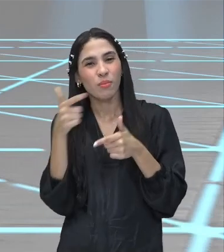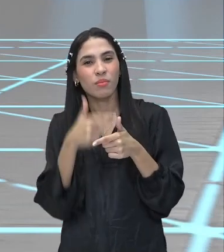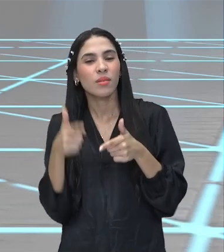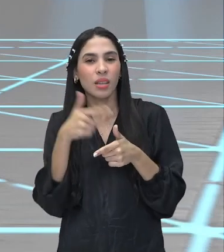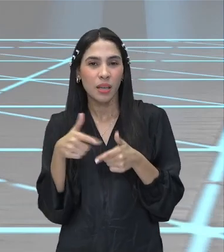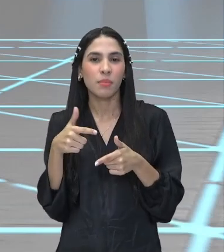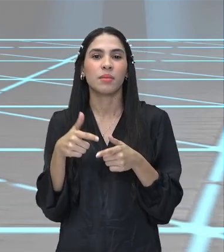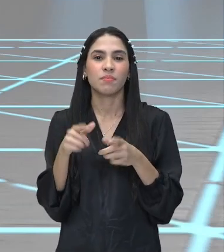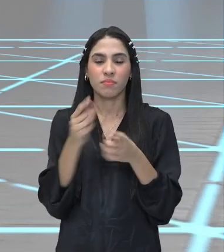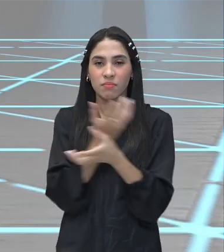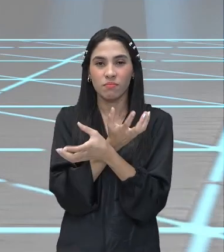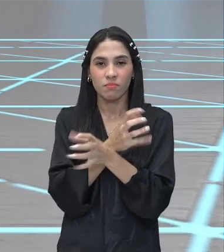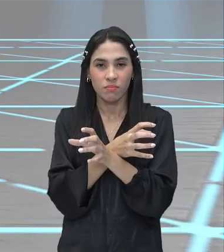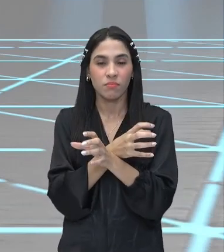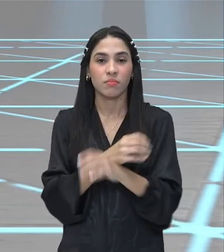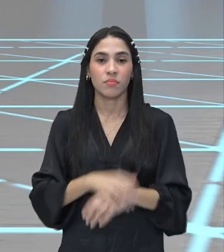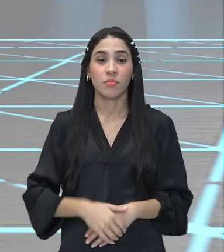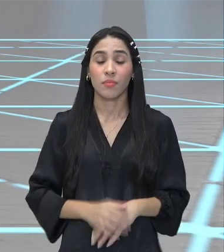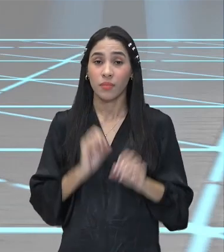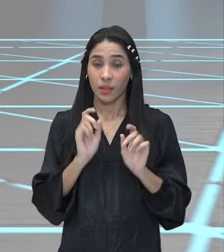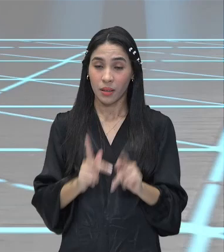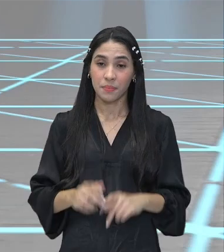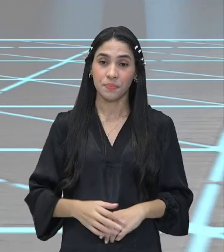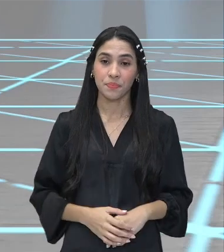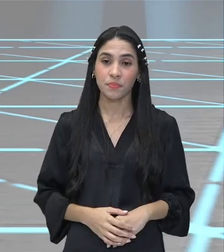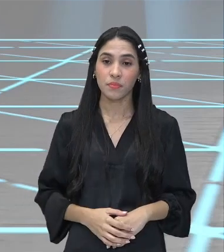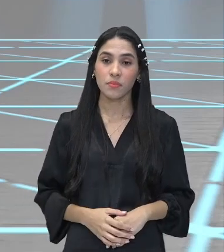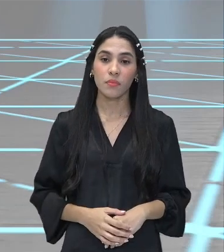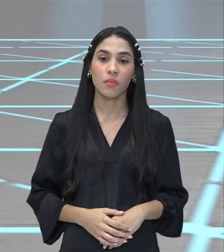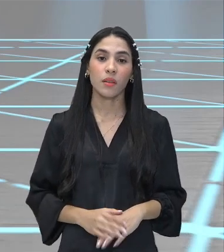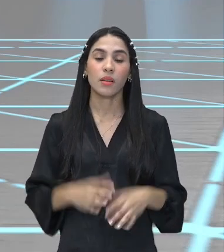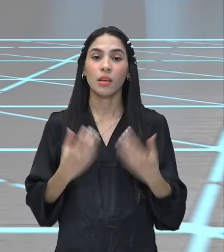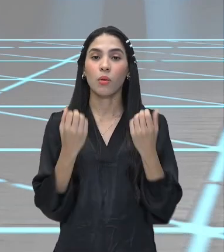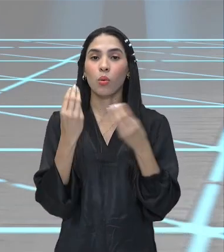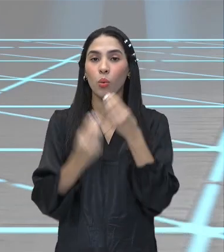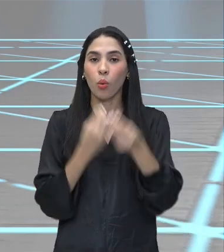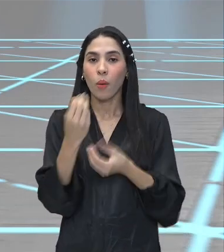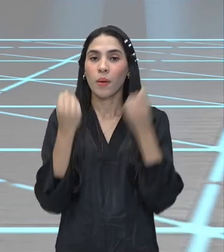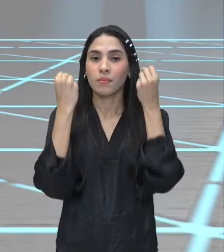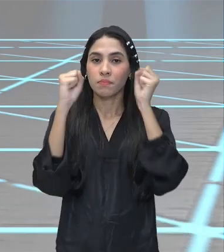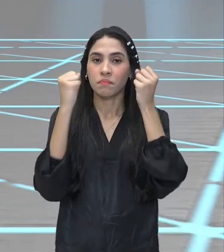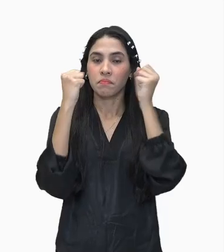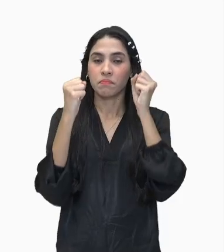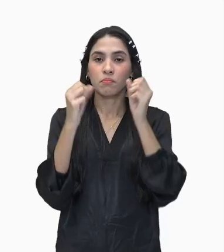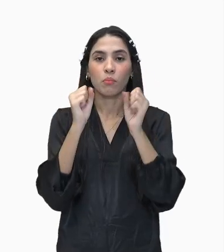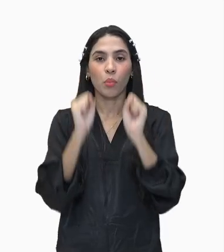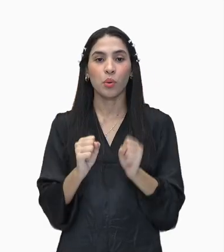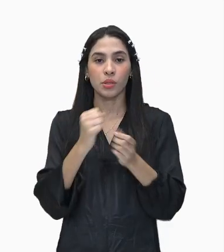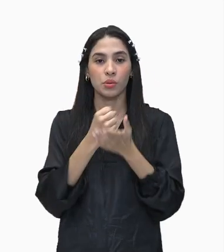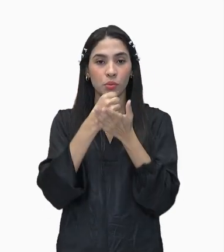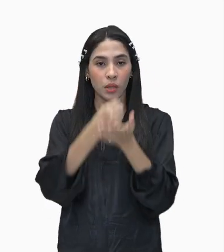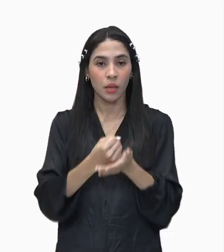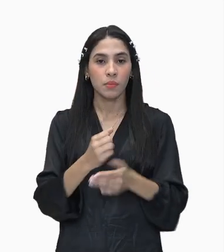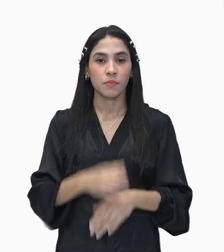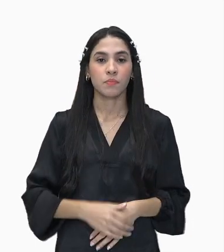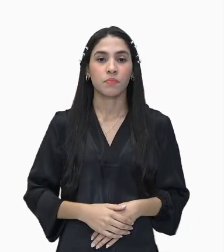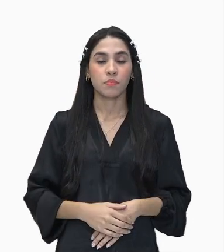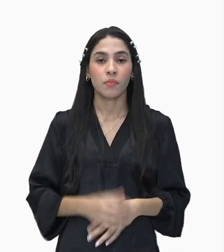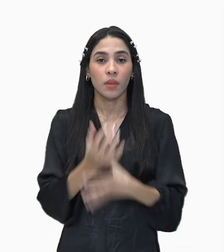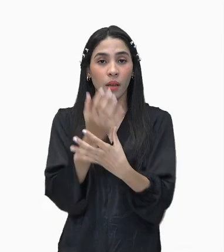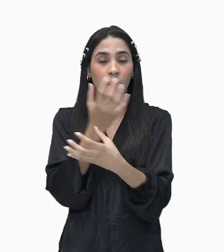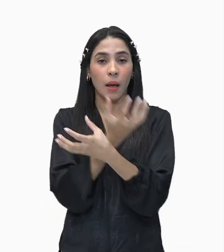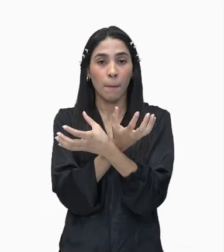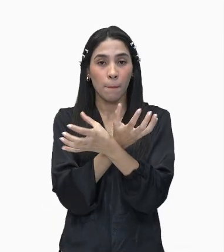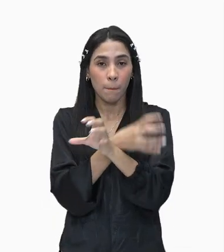uma fratura daquele membro, ok? Como que a atividade física vai atuar nessa questão, então? Vai aumentar